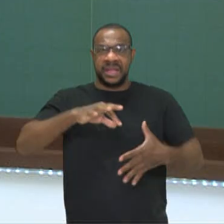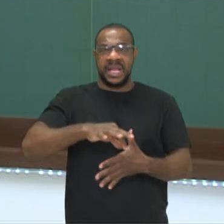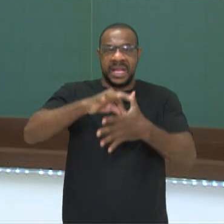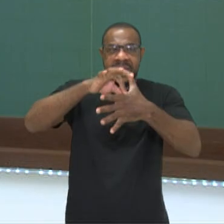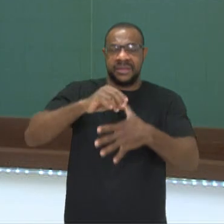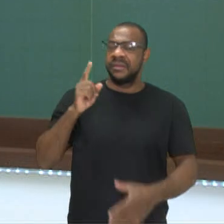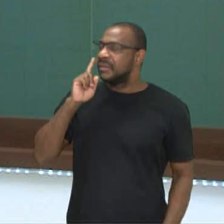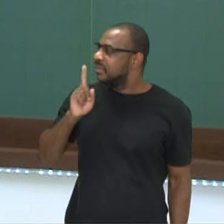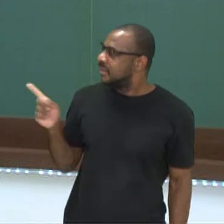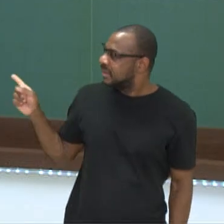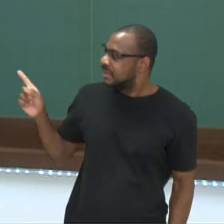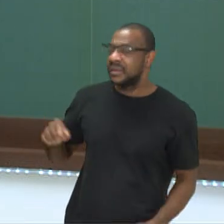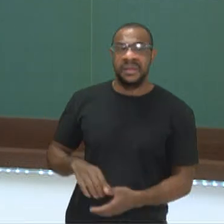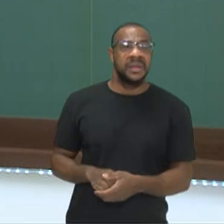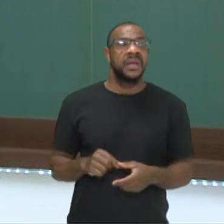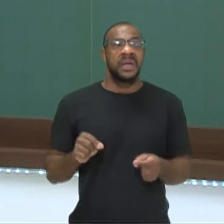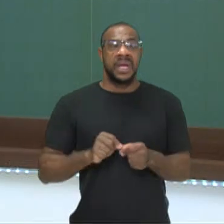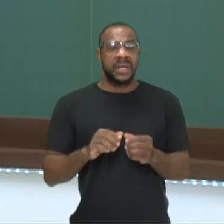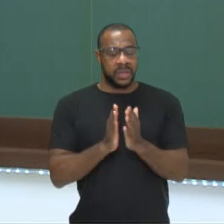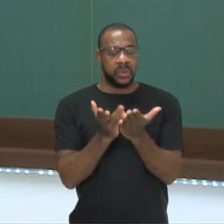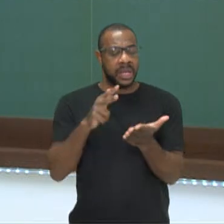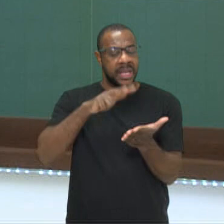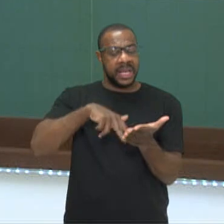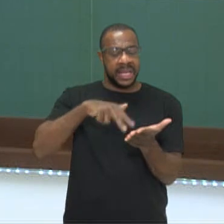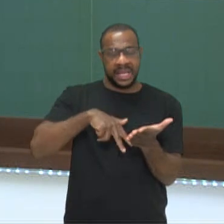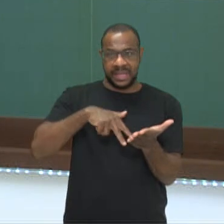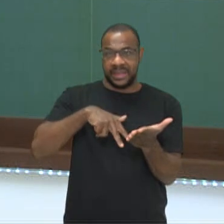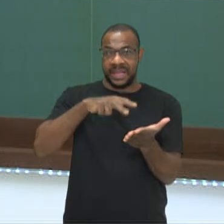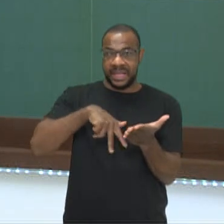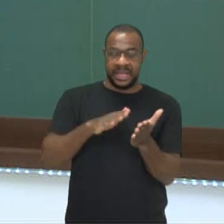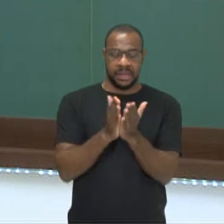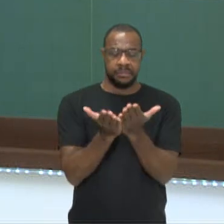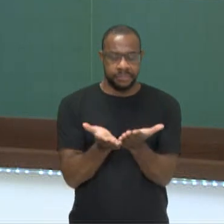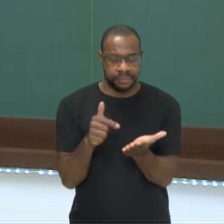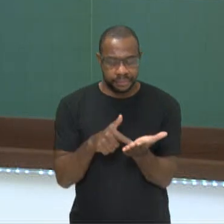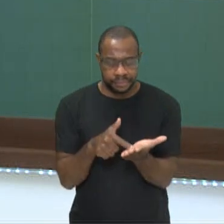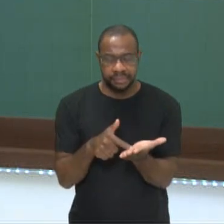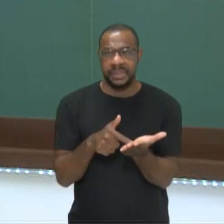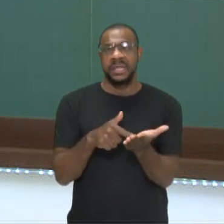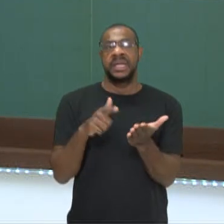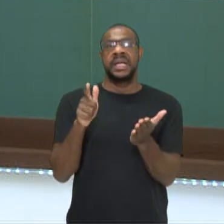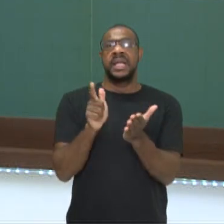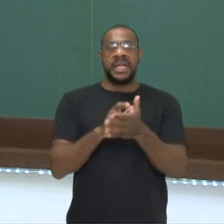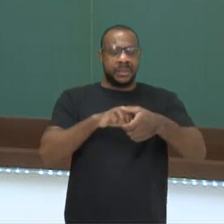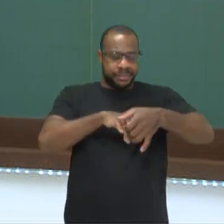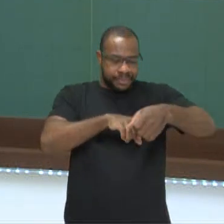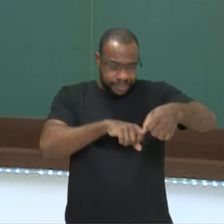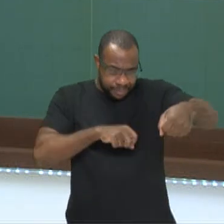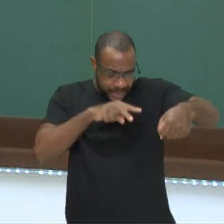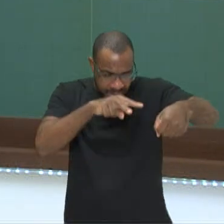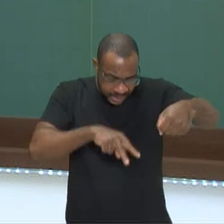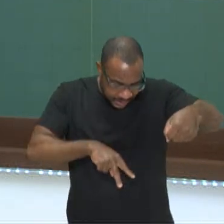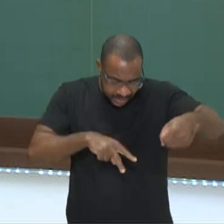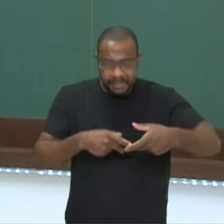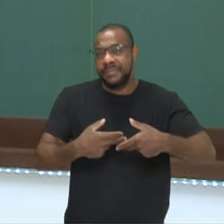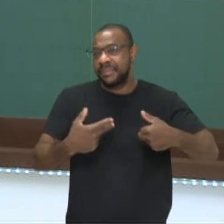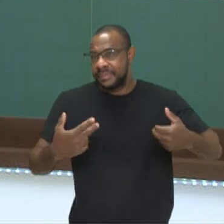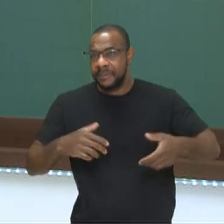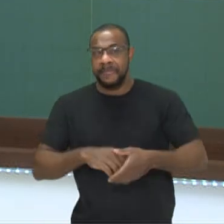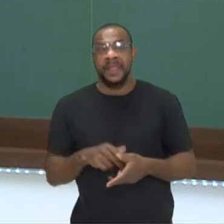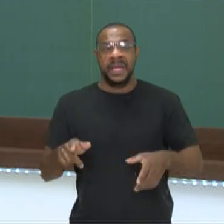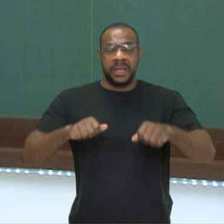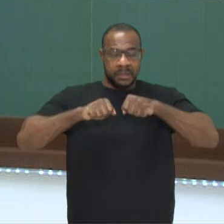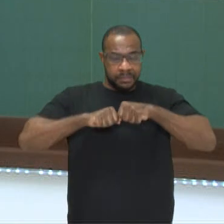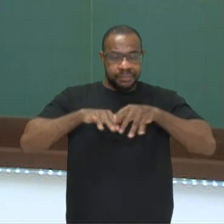os rituais, é aquele que lê o texto sagrado oral ou escrito, é aquele que coordena as festas, é aquele que propaga